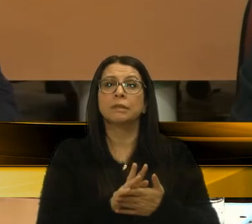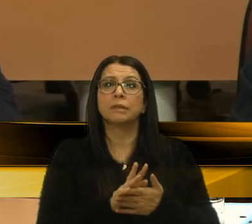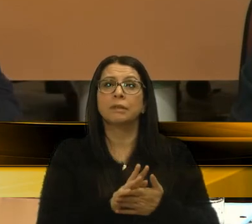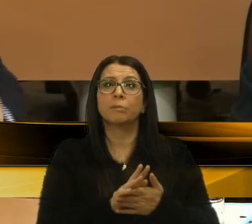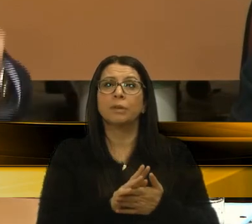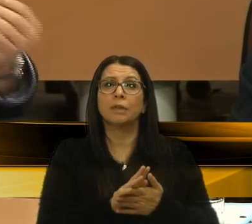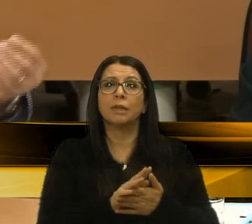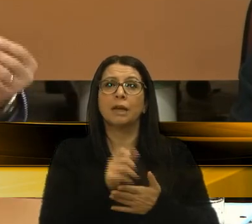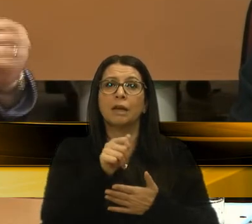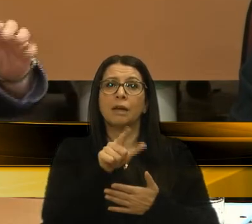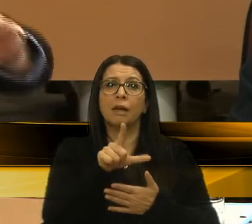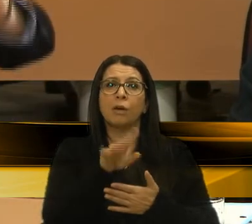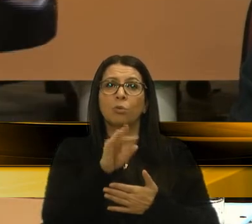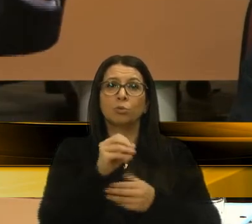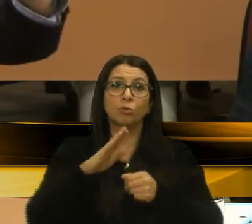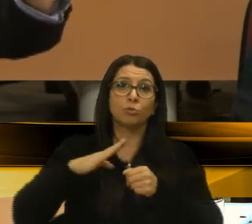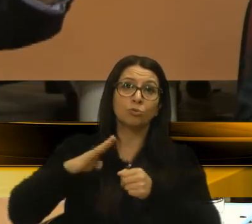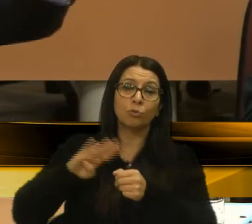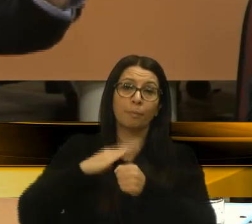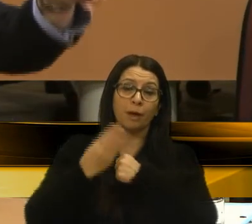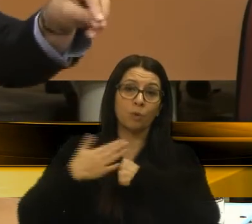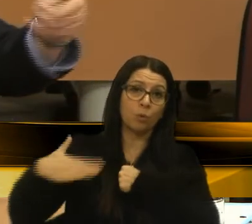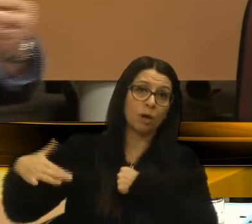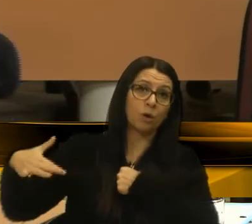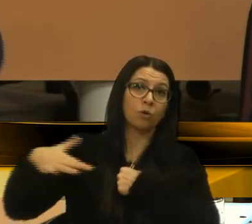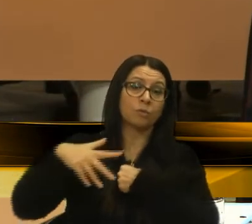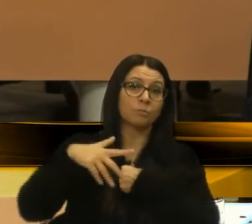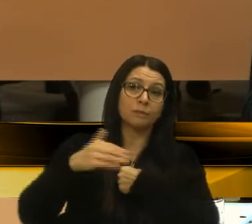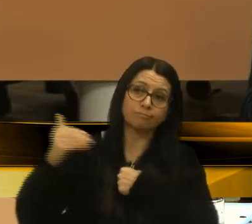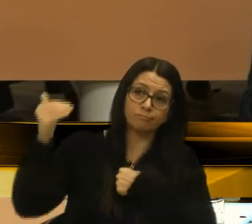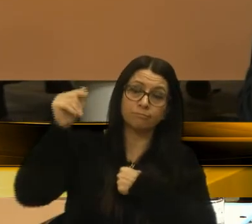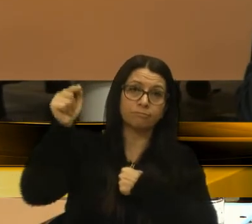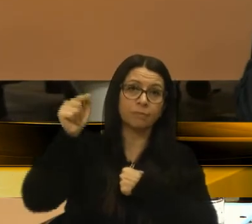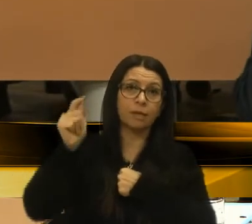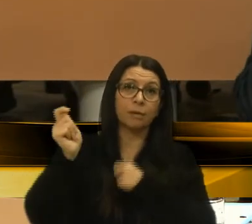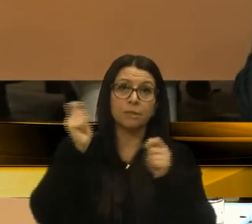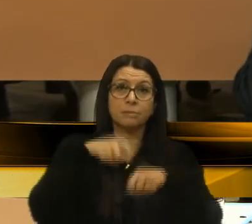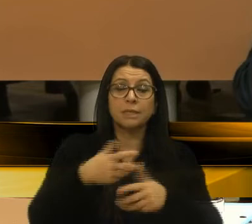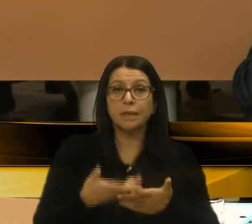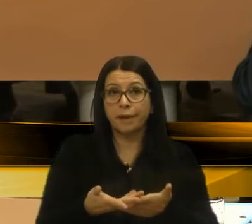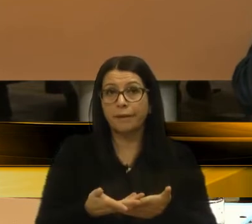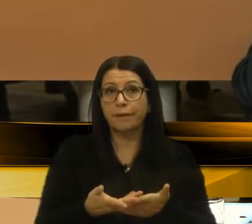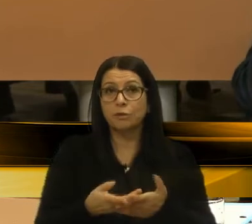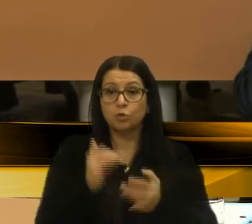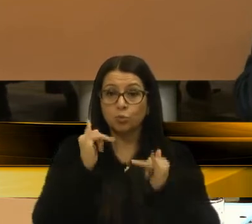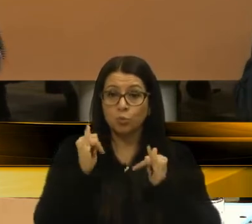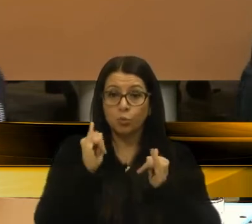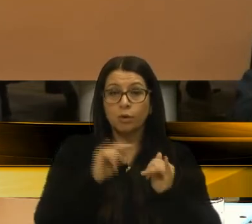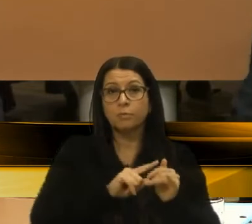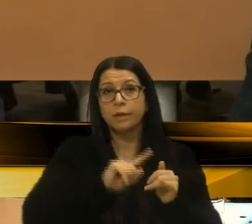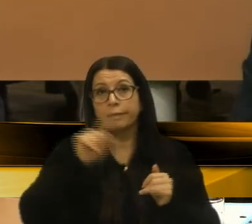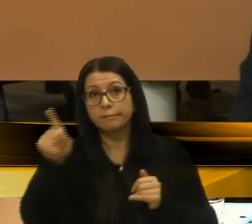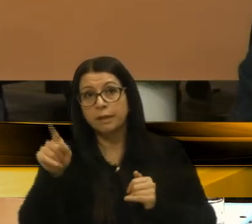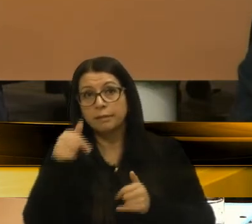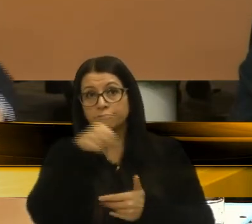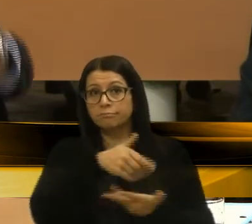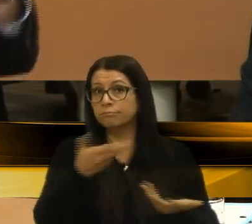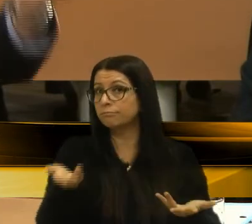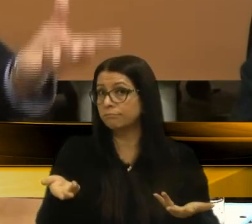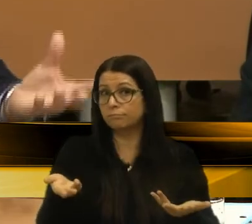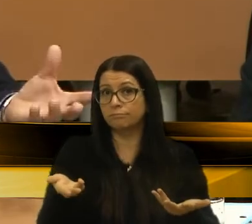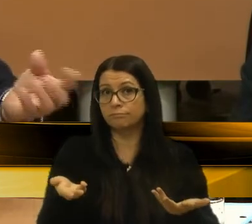de Galópolis, que está lá dependendo com a implantação do núcleo urbano, a possibilidade de o ônibus entrar lá dentro,